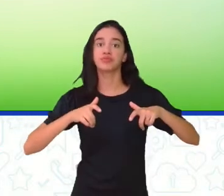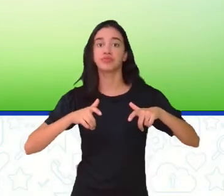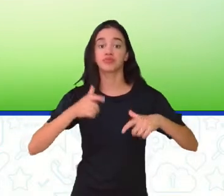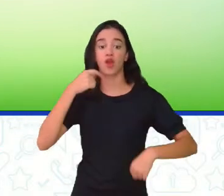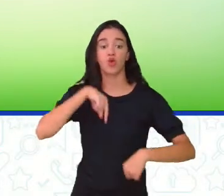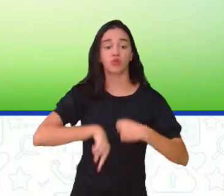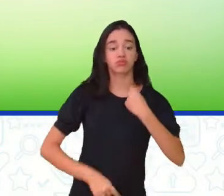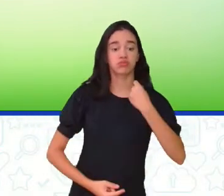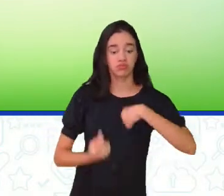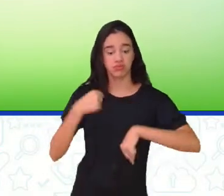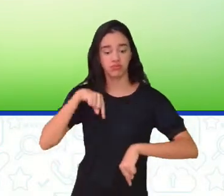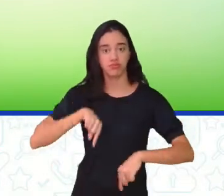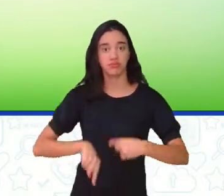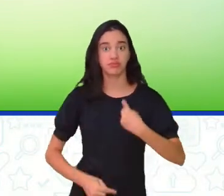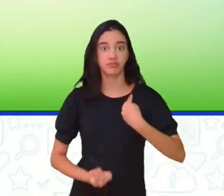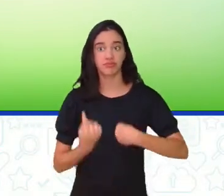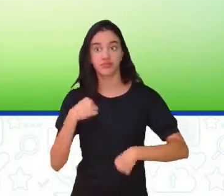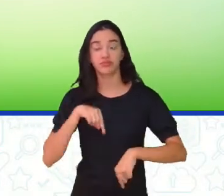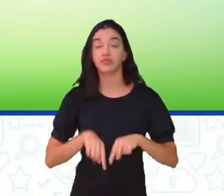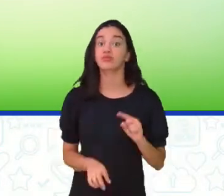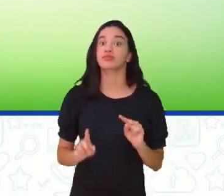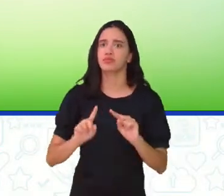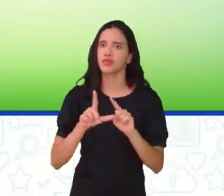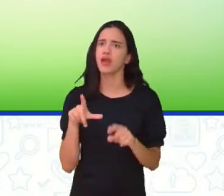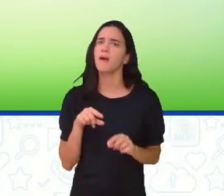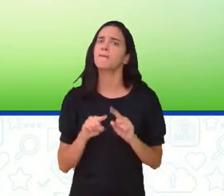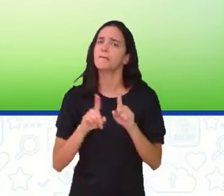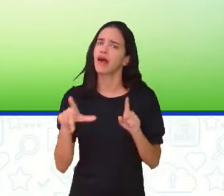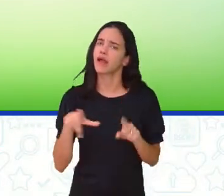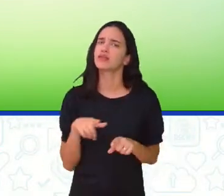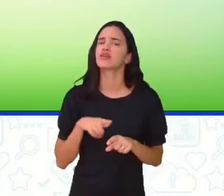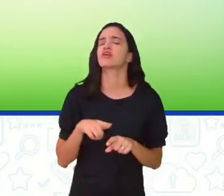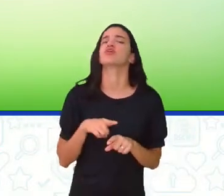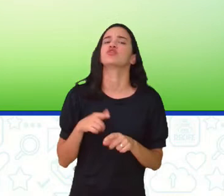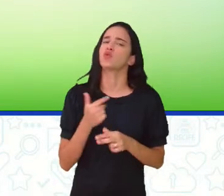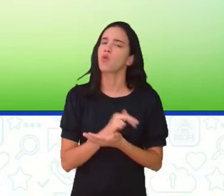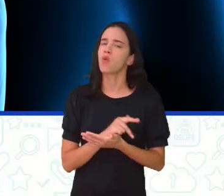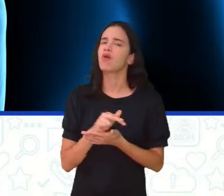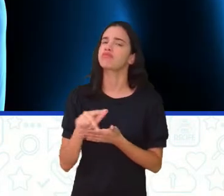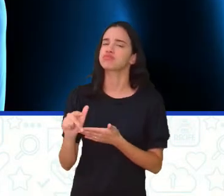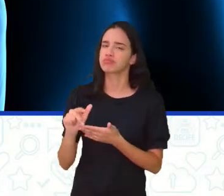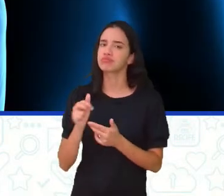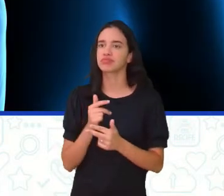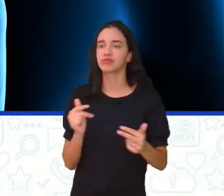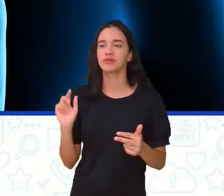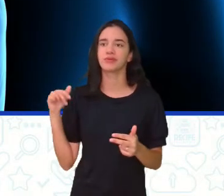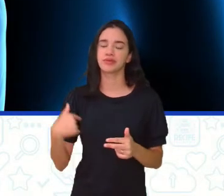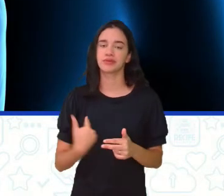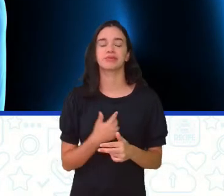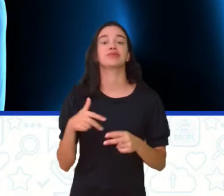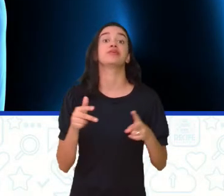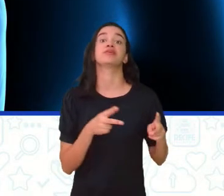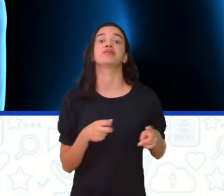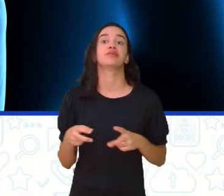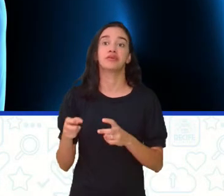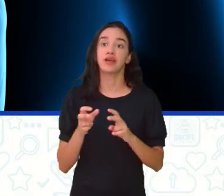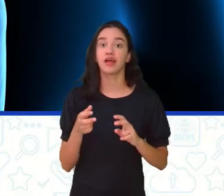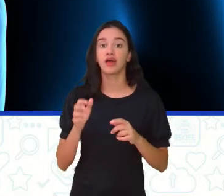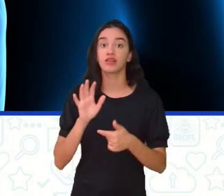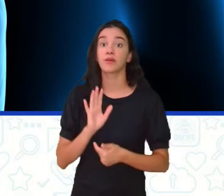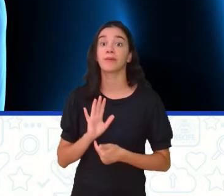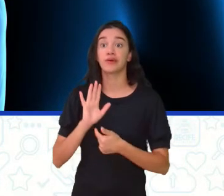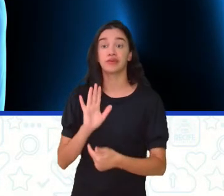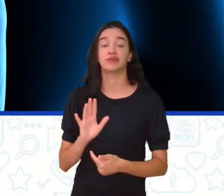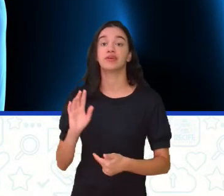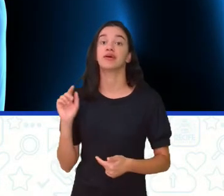sistema respiratório ocupa. Mas tem mais coisas para a gente observar. Vamos lá? Então, aqui é o que eu estou trazendo para a